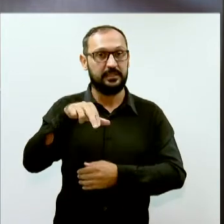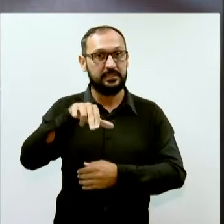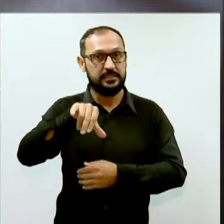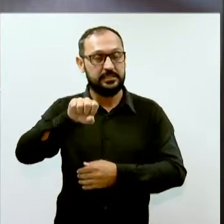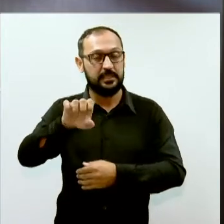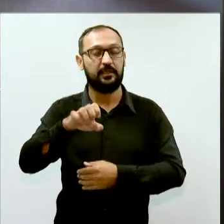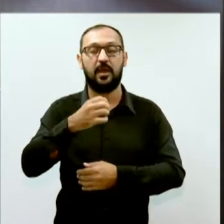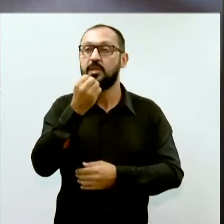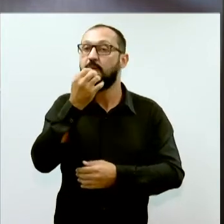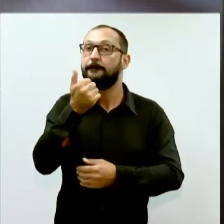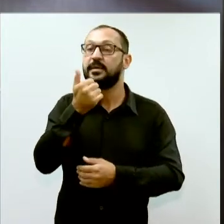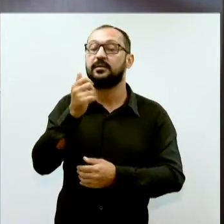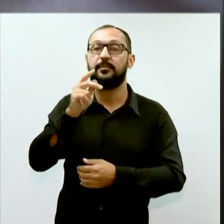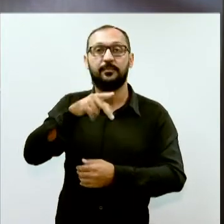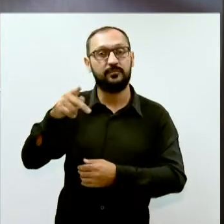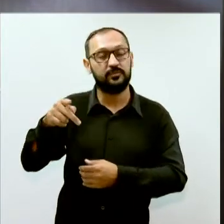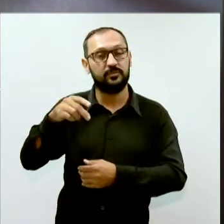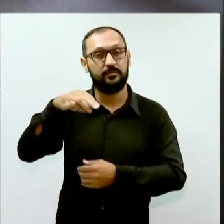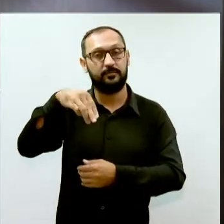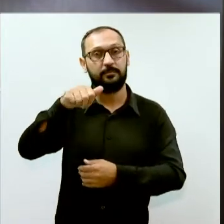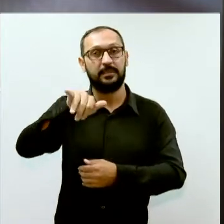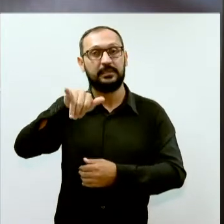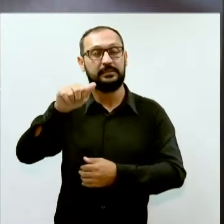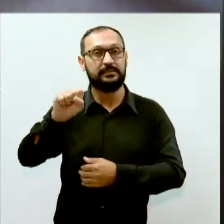Denise. Tudo bem, professora Maísa?